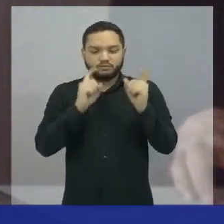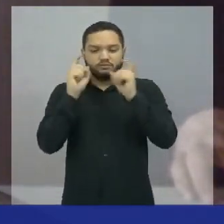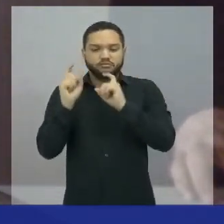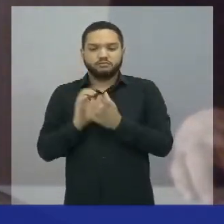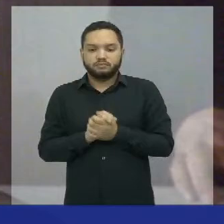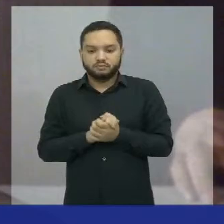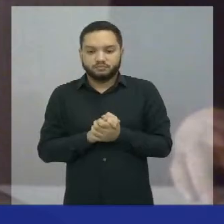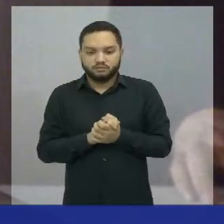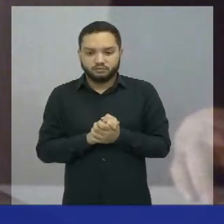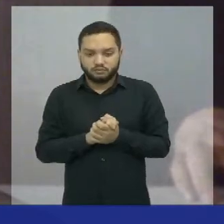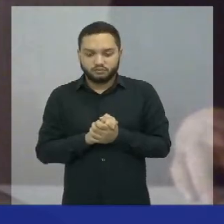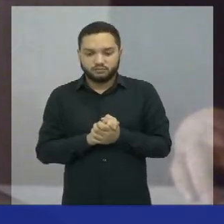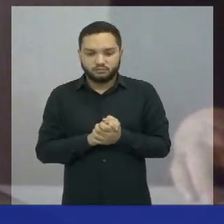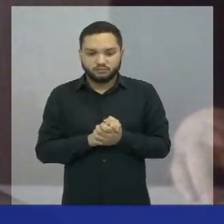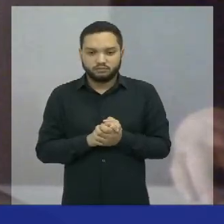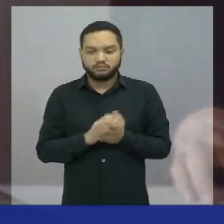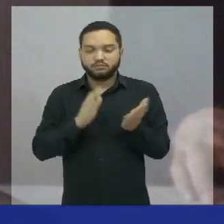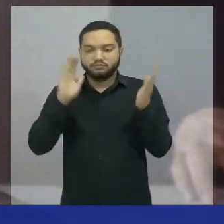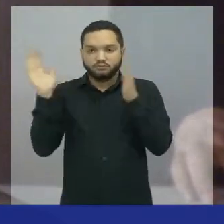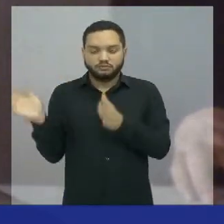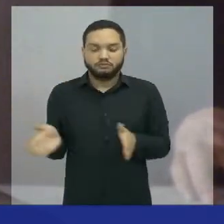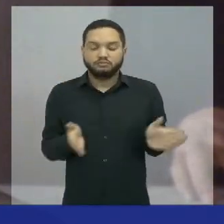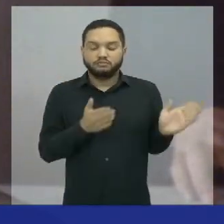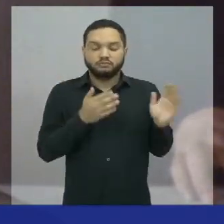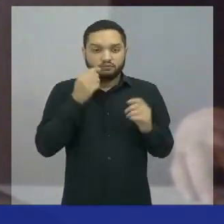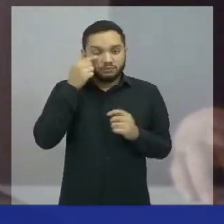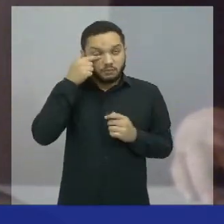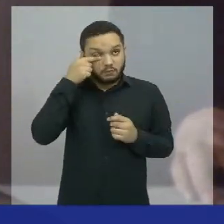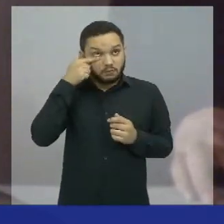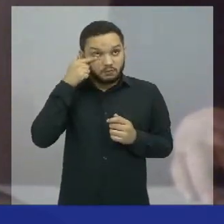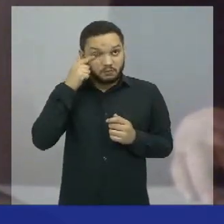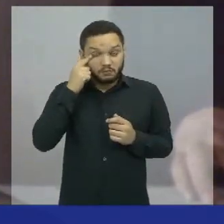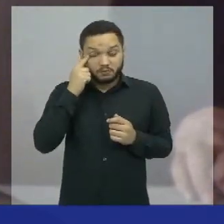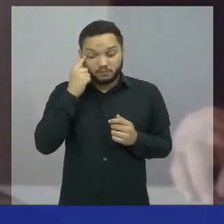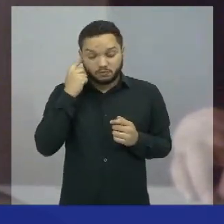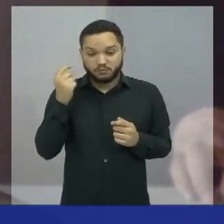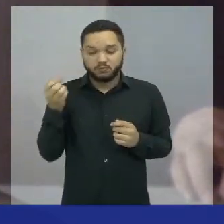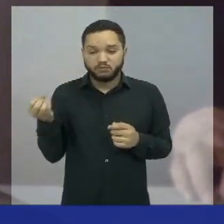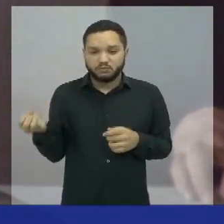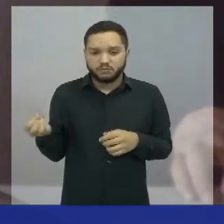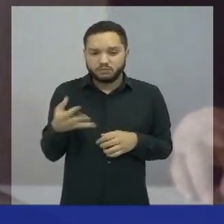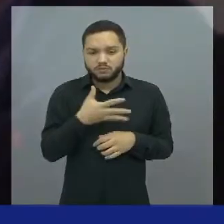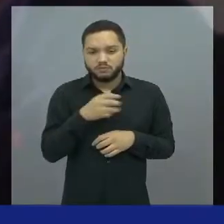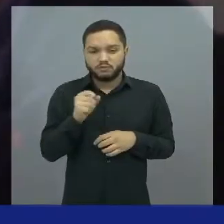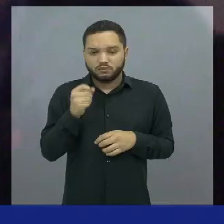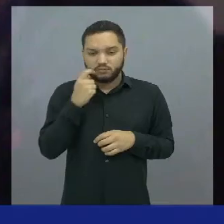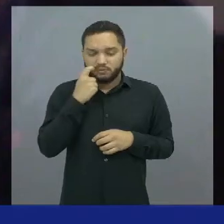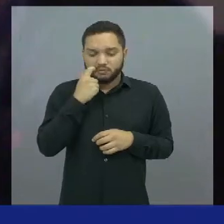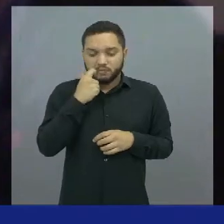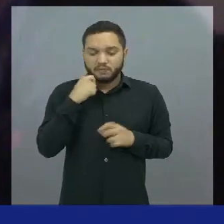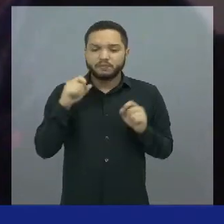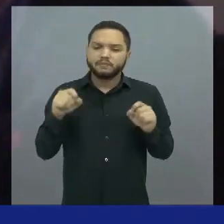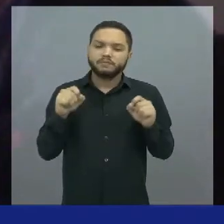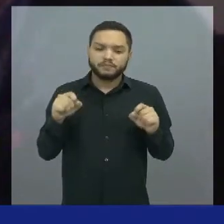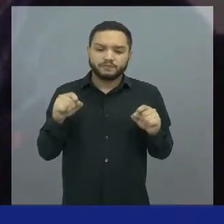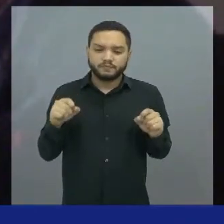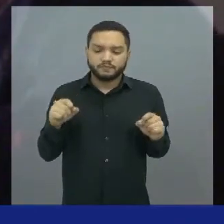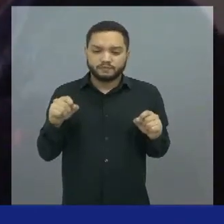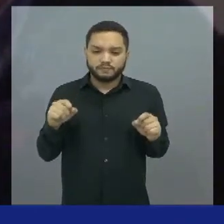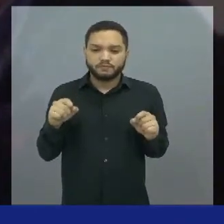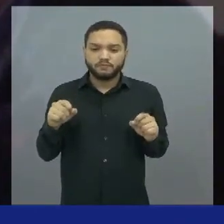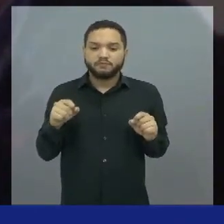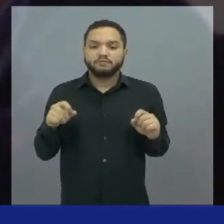queria que já pudesse passar o próximo slide. E a inovação, que o código traz, são